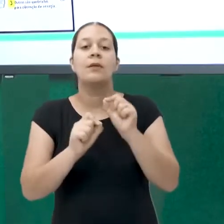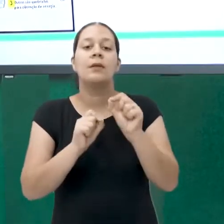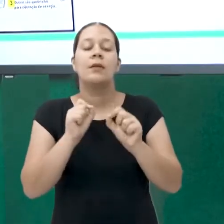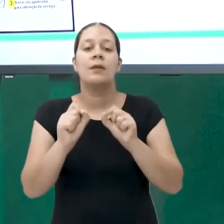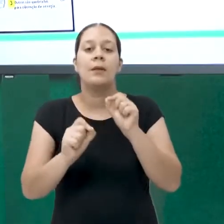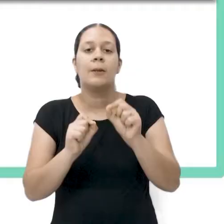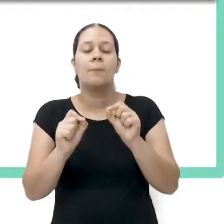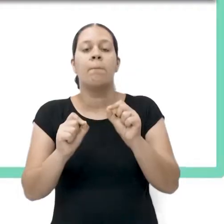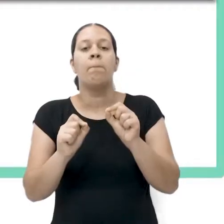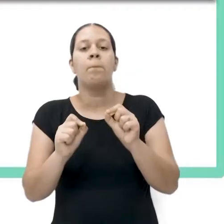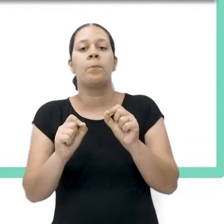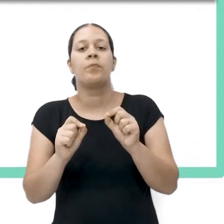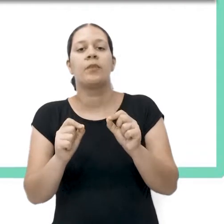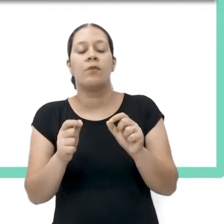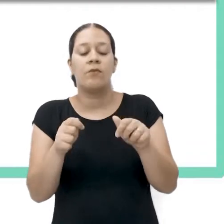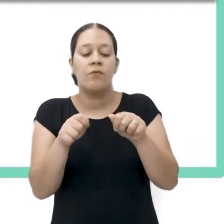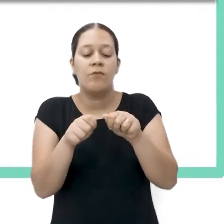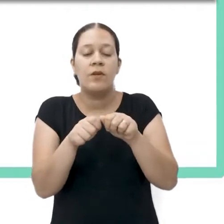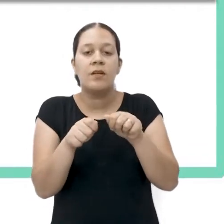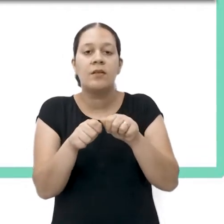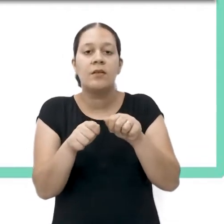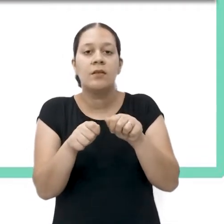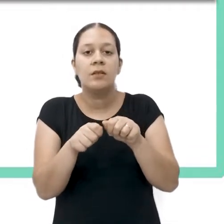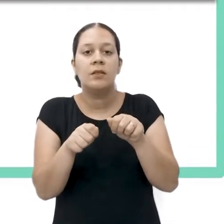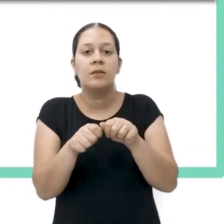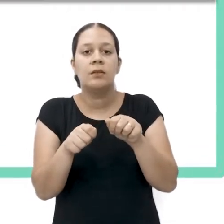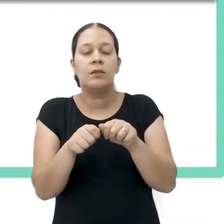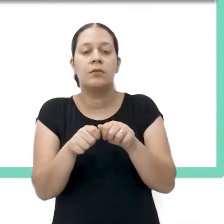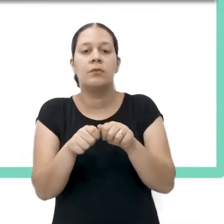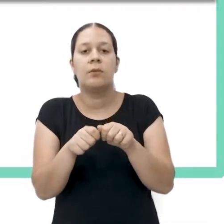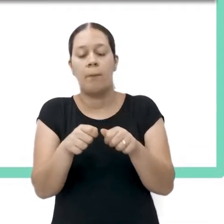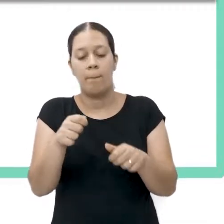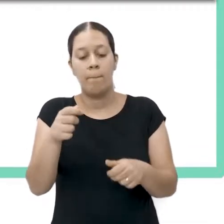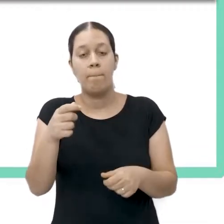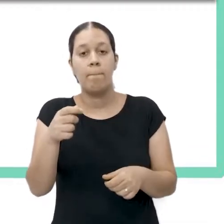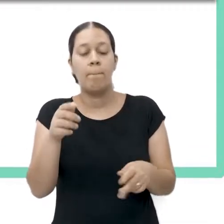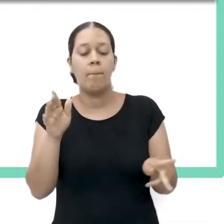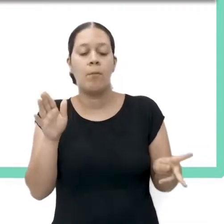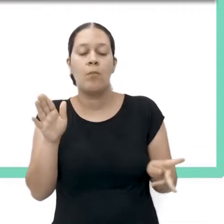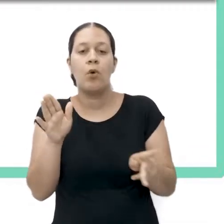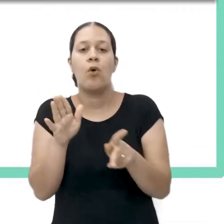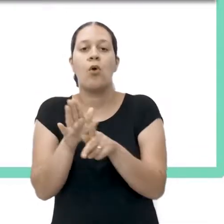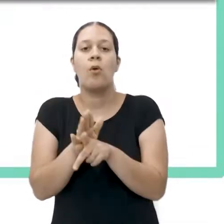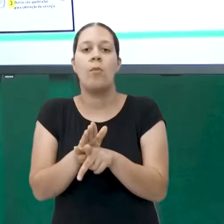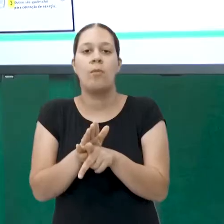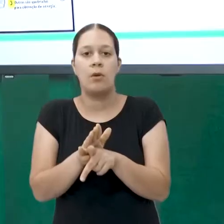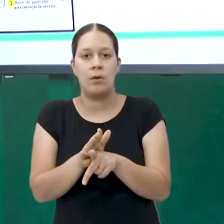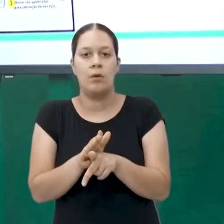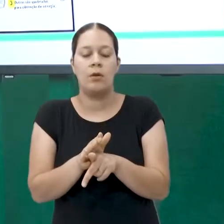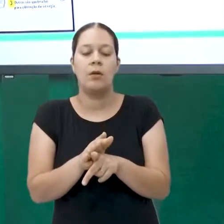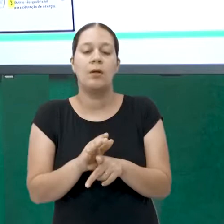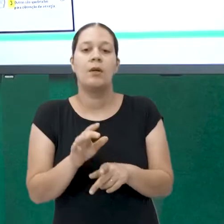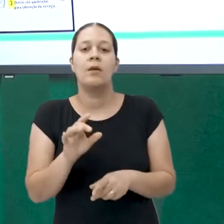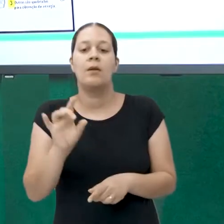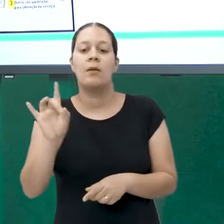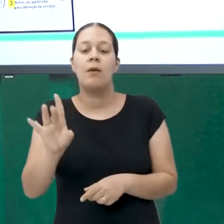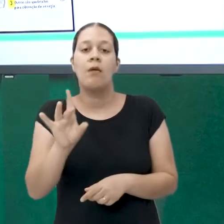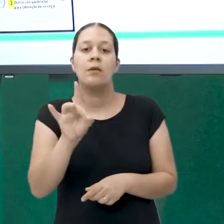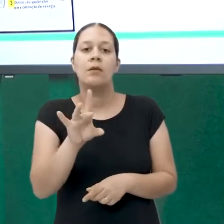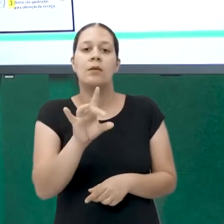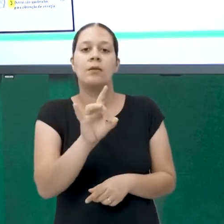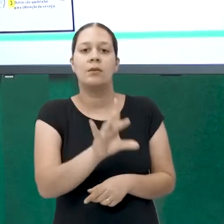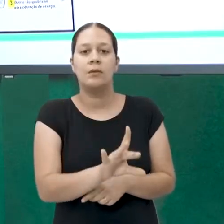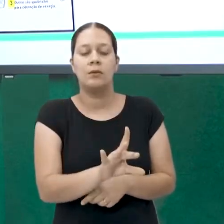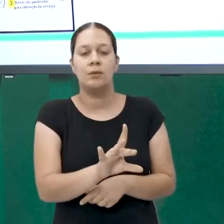nutrição autotrófica ou autótrofa, ou seja, uma produção pessoal, uma